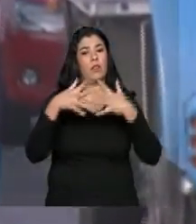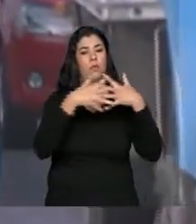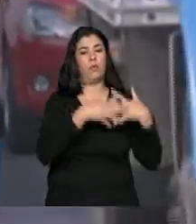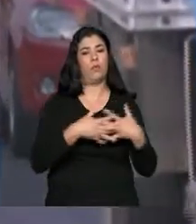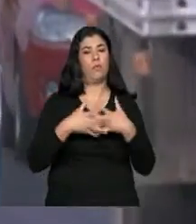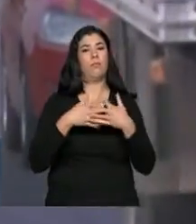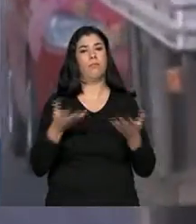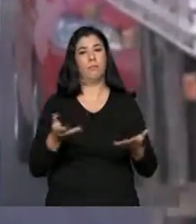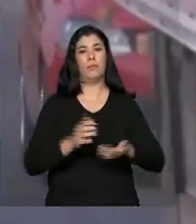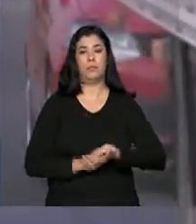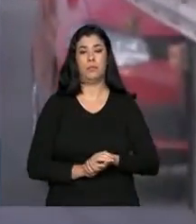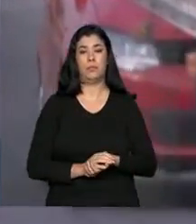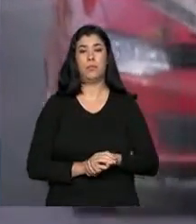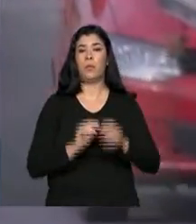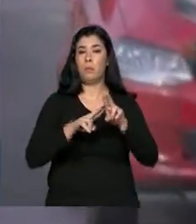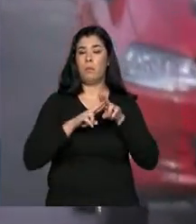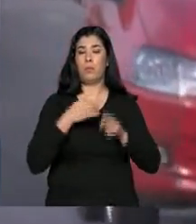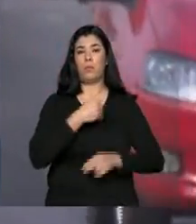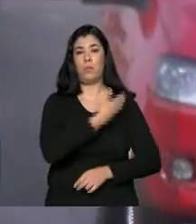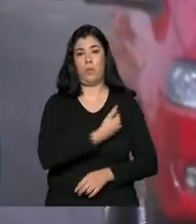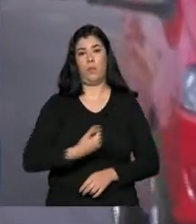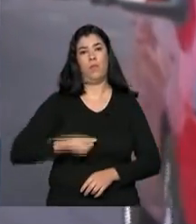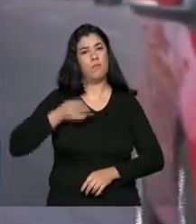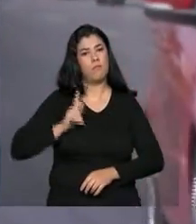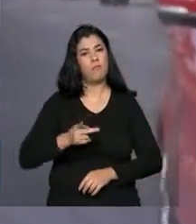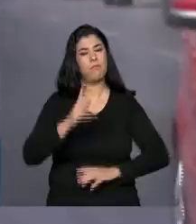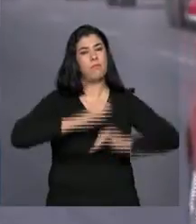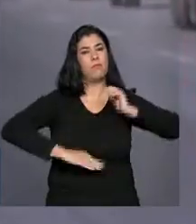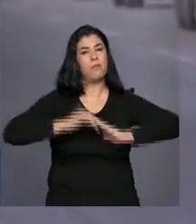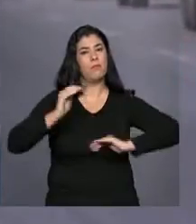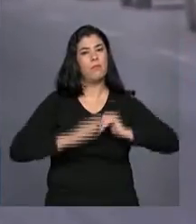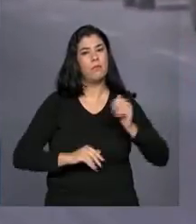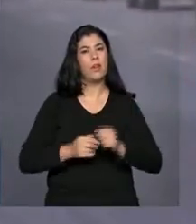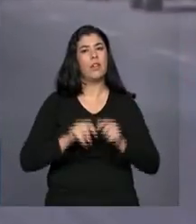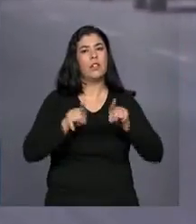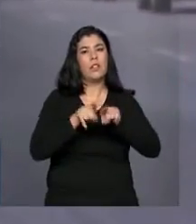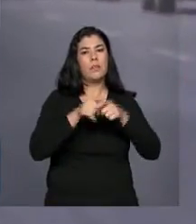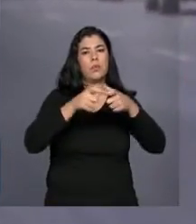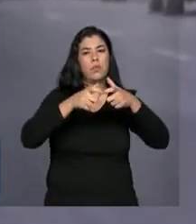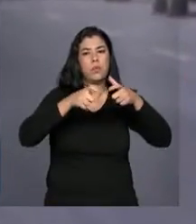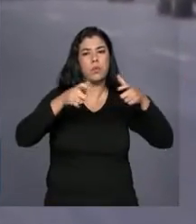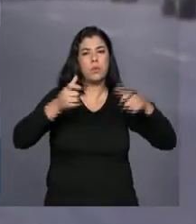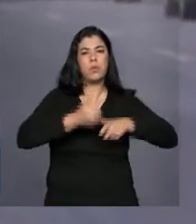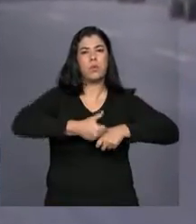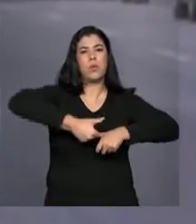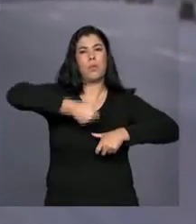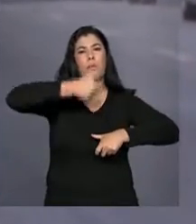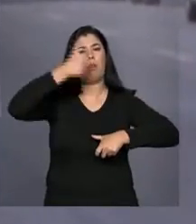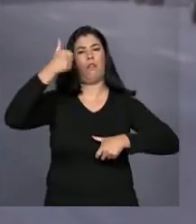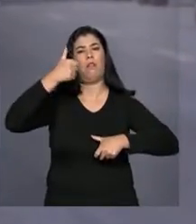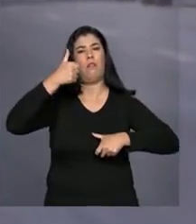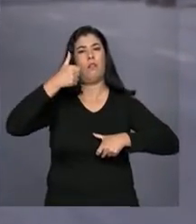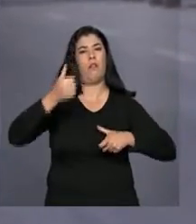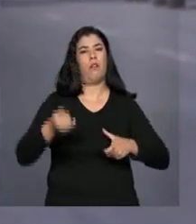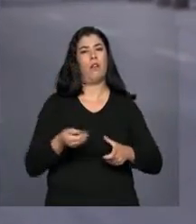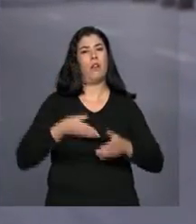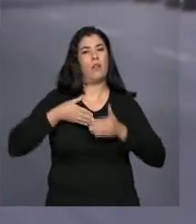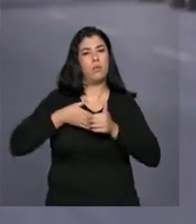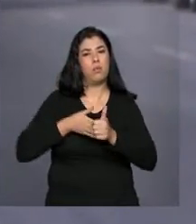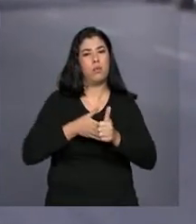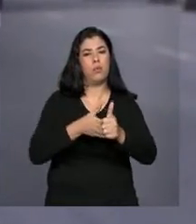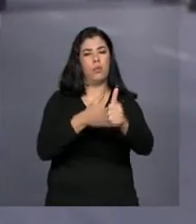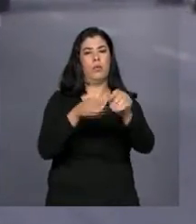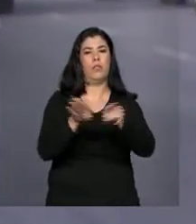transporte rodoviário. É por isso que o governo investe em ações de expansão da infraestrutura de acesso ao Porto de Santos